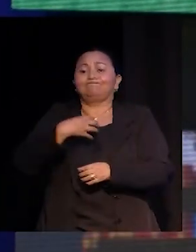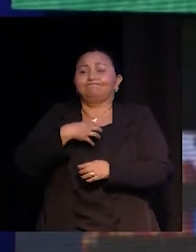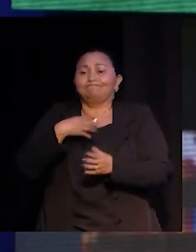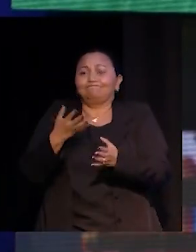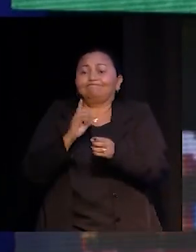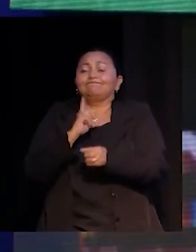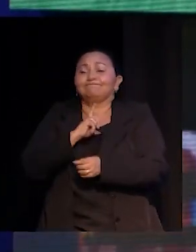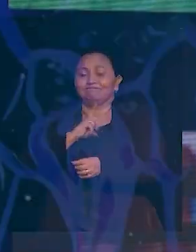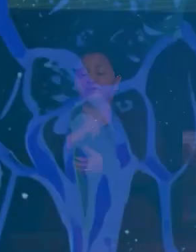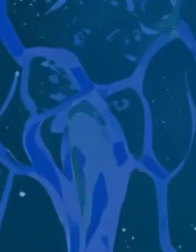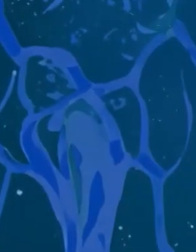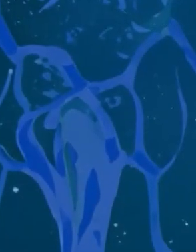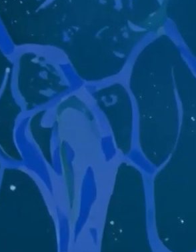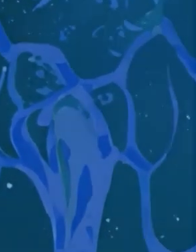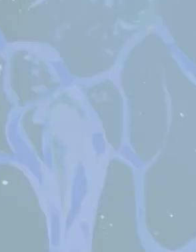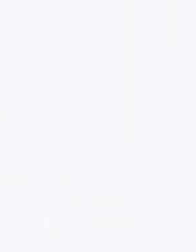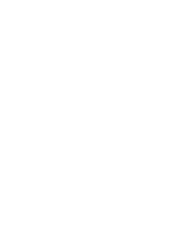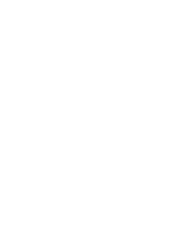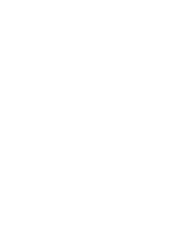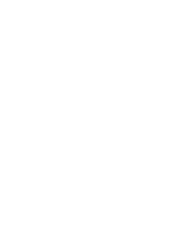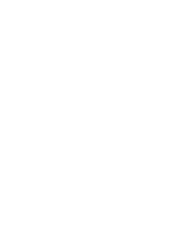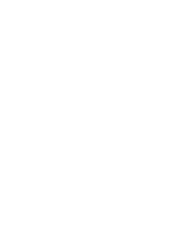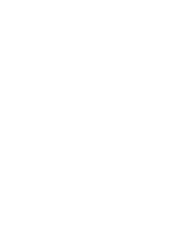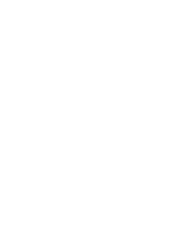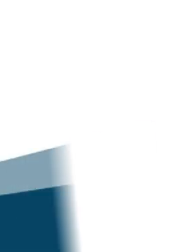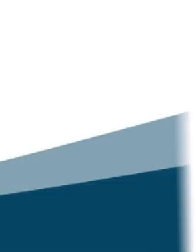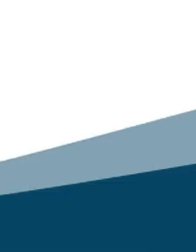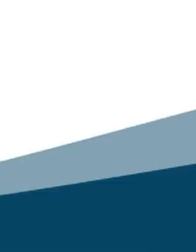e que nos aguarda. Muito obrigado.